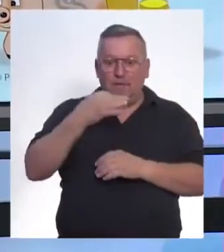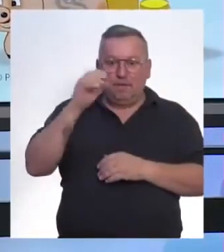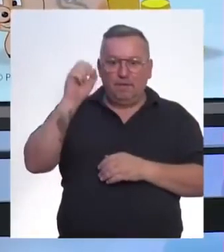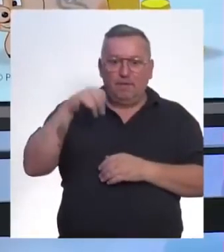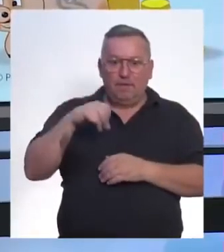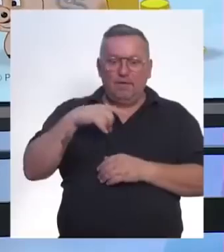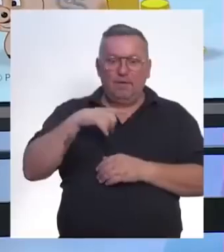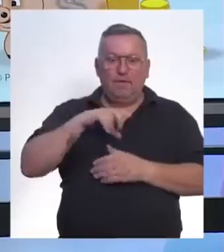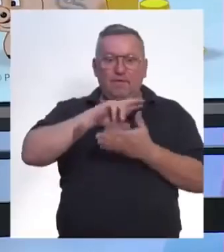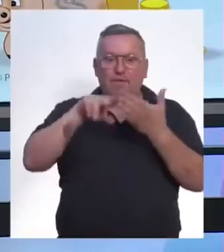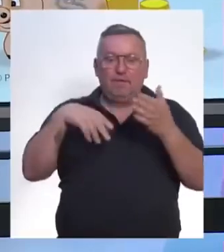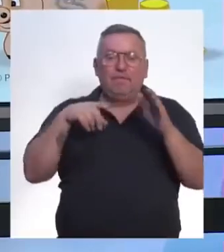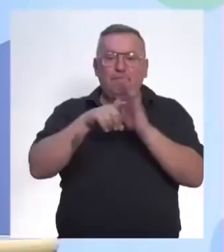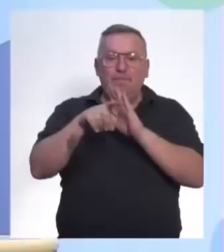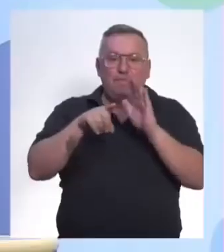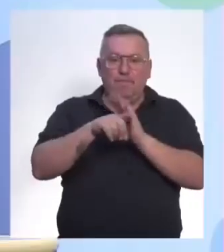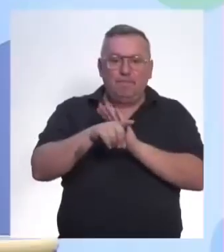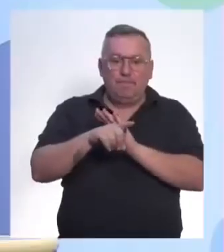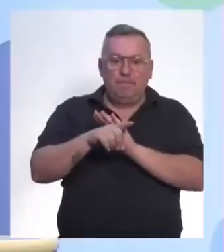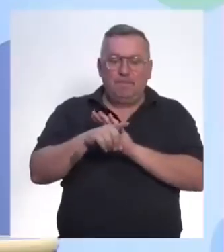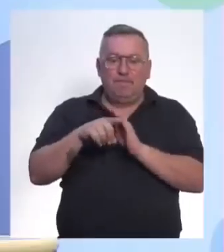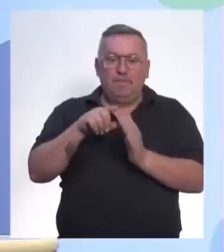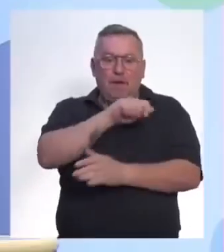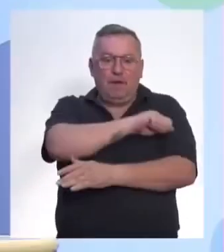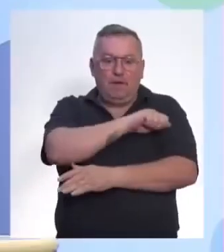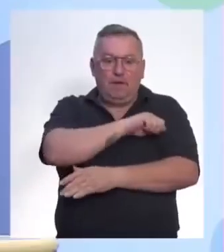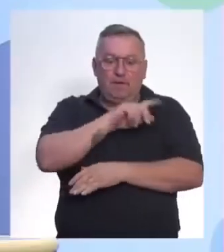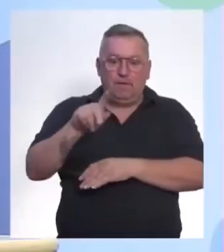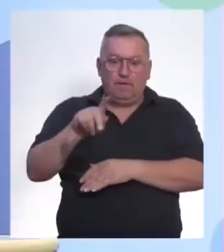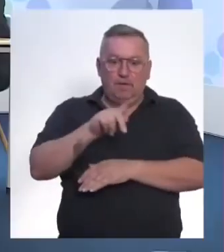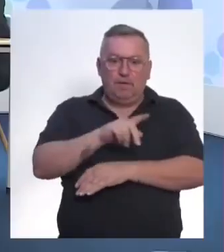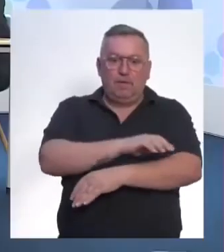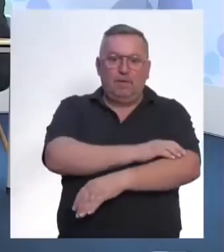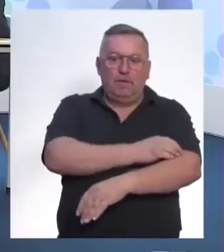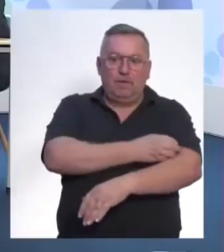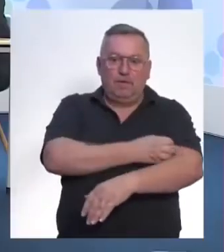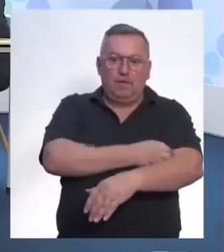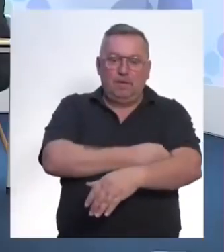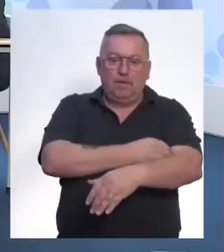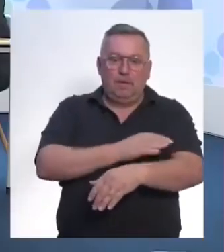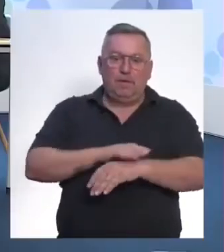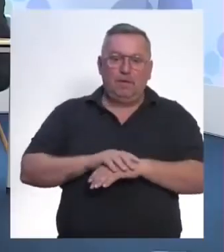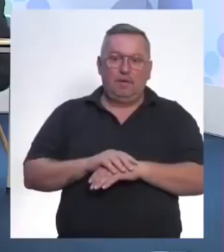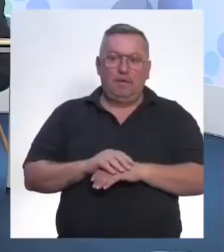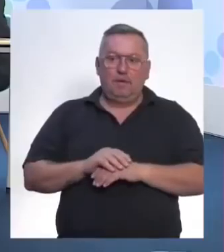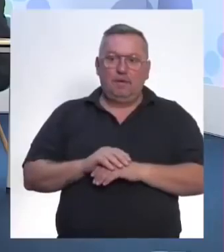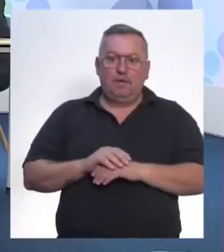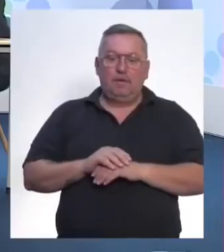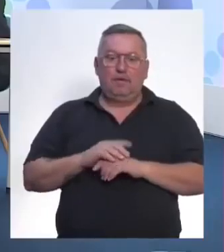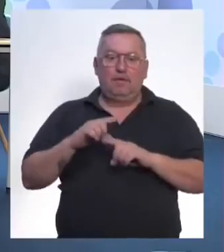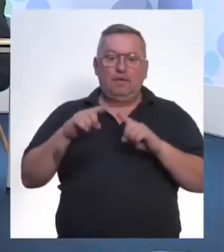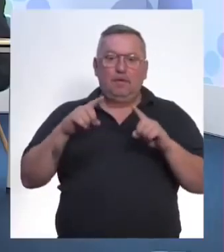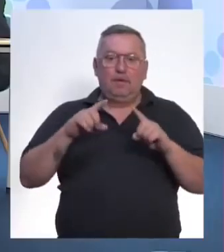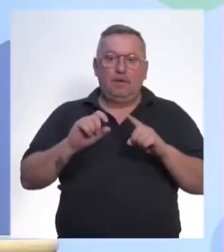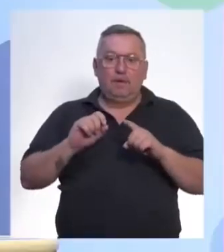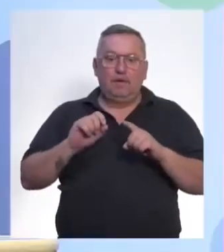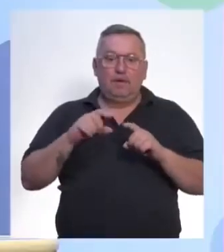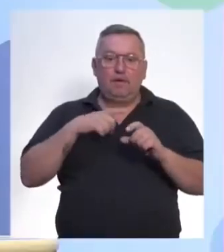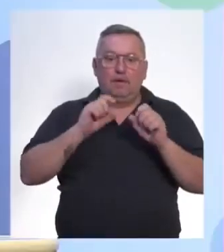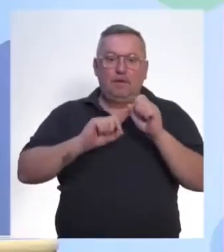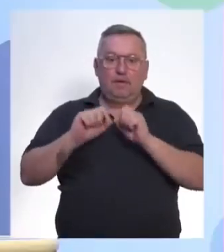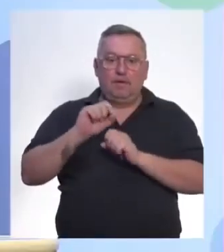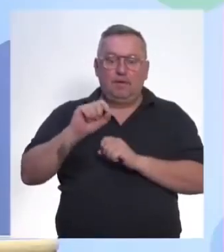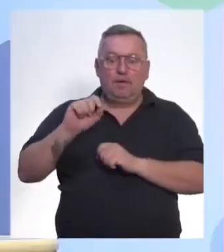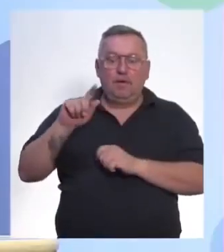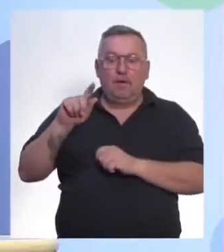porque tiveram bastante perguntas até de alunos e professores. Sim, é isso, gente. Bom, então nós temos, por exemplo, a Nicole Serra,